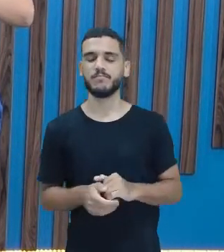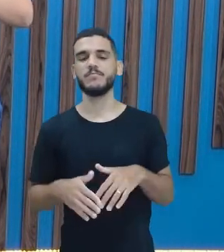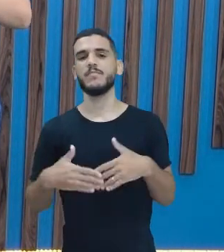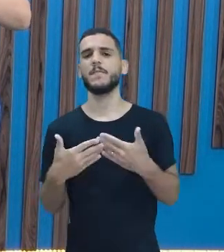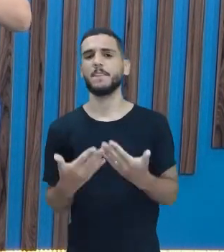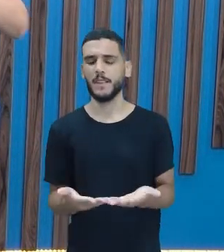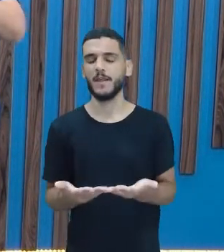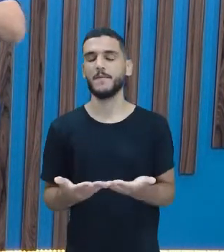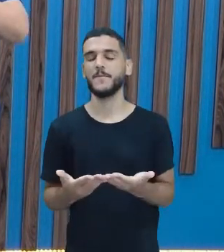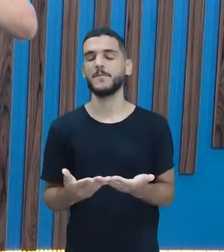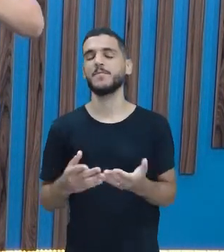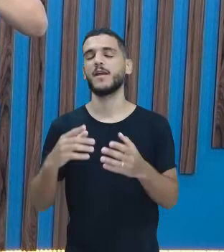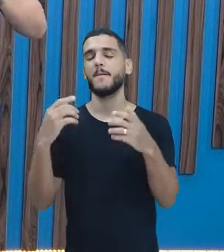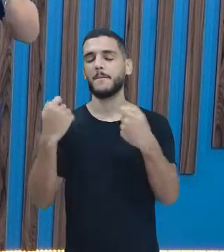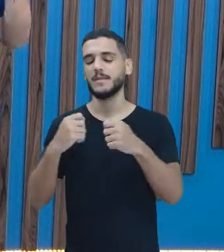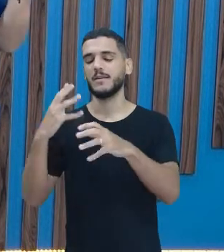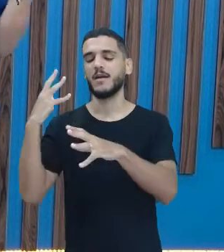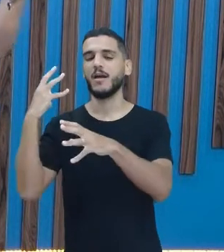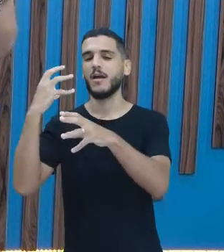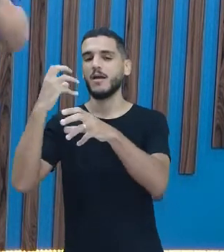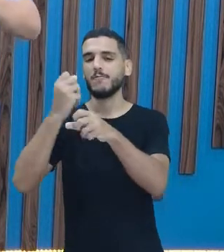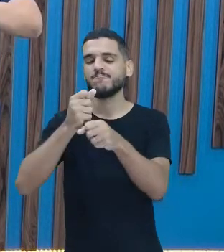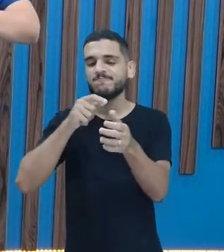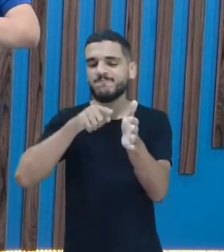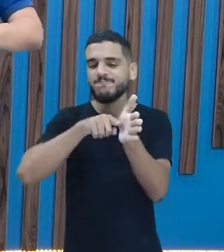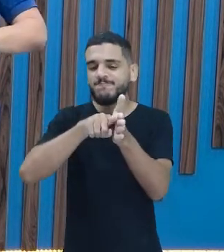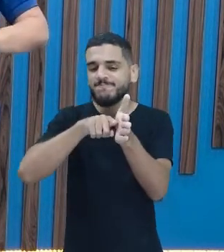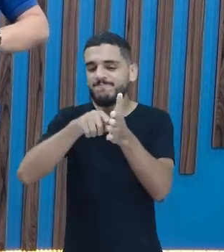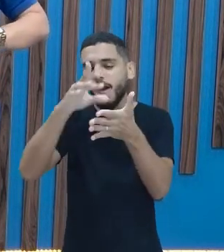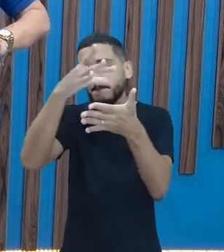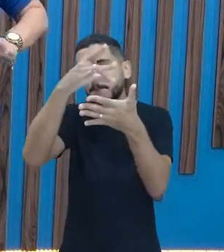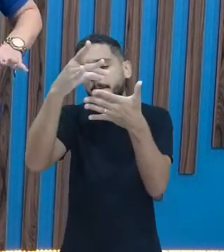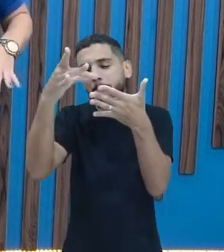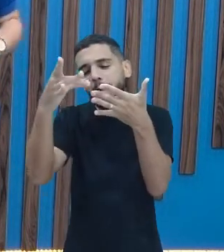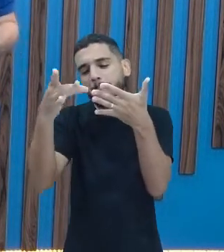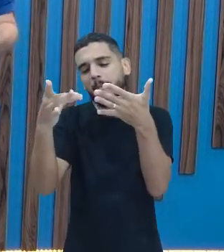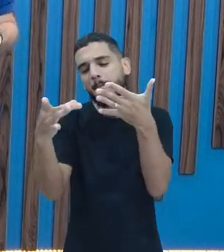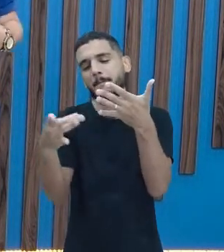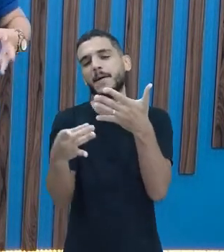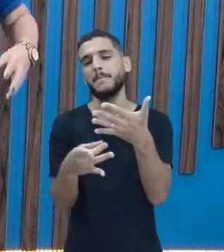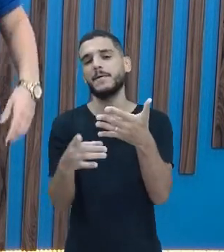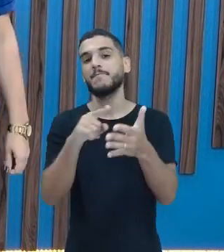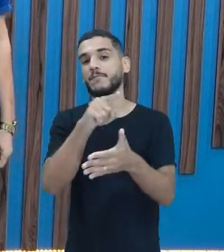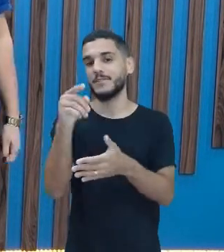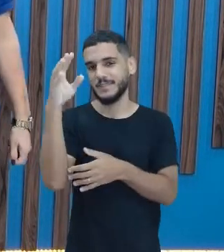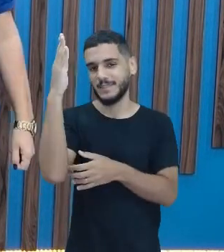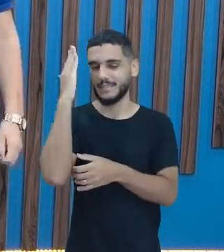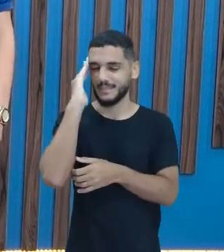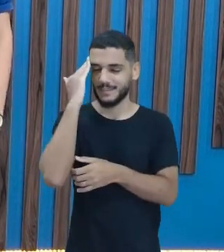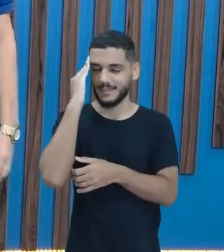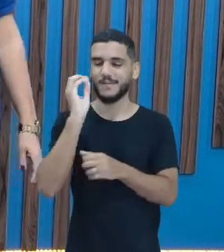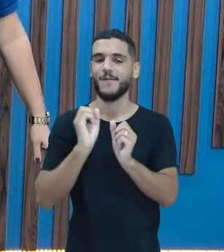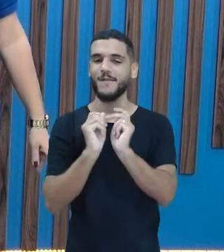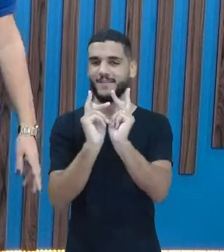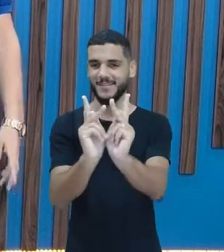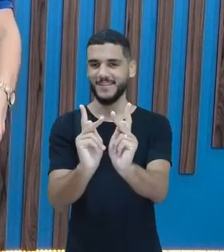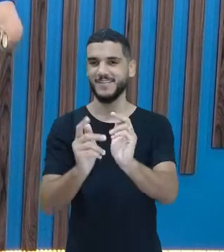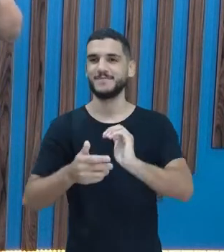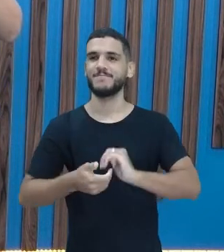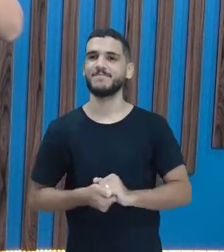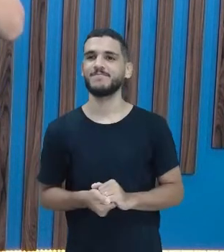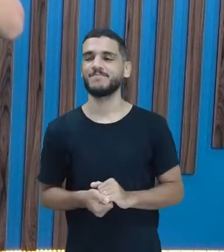uma revisãozinha um pouco minuciosa, um pouco mais detalhada, espero que vocês entendam.